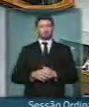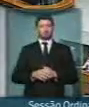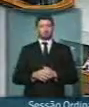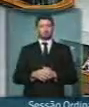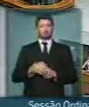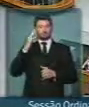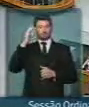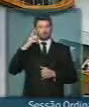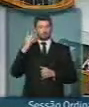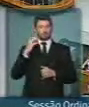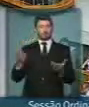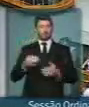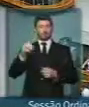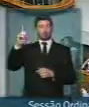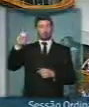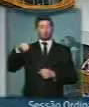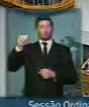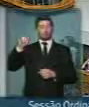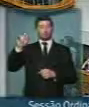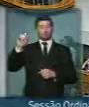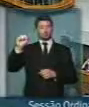César Halluma. Passa a palavra ao deputado Domingos Dutra.